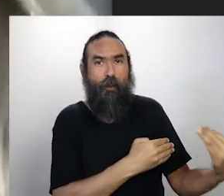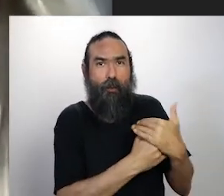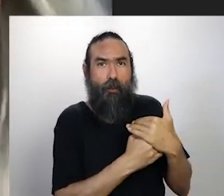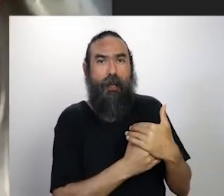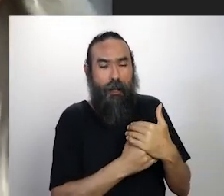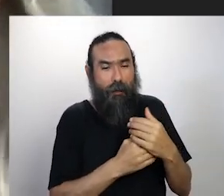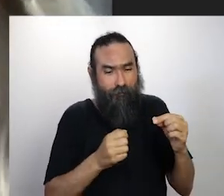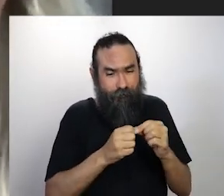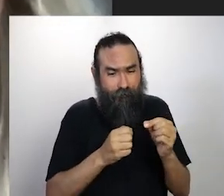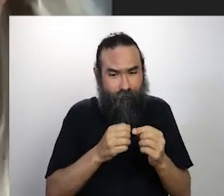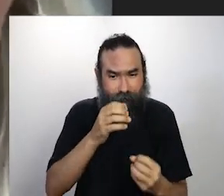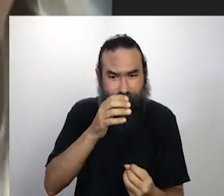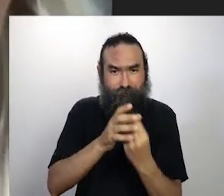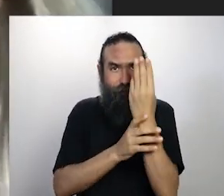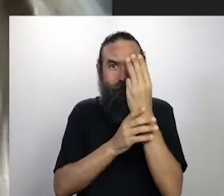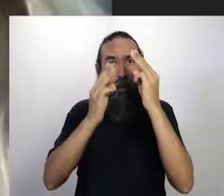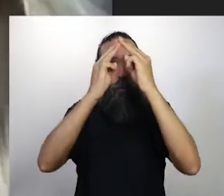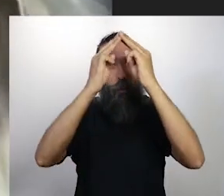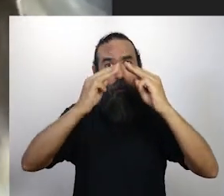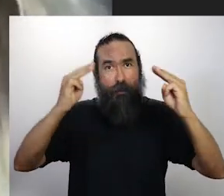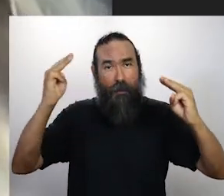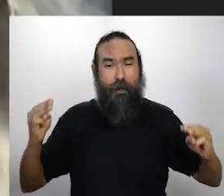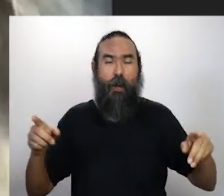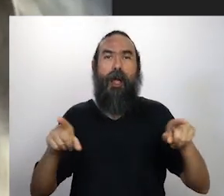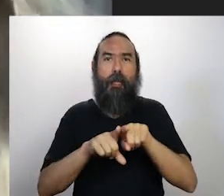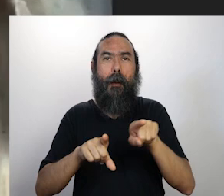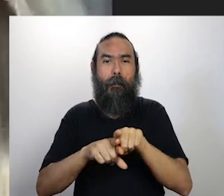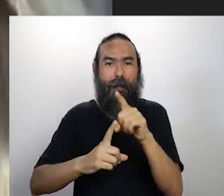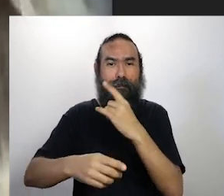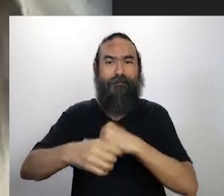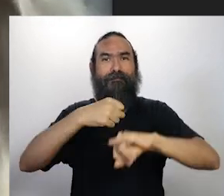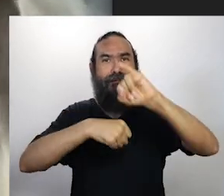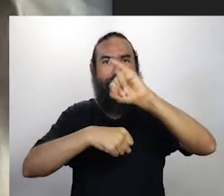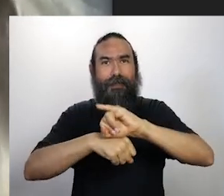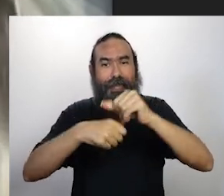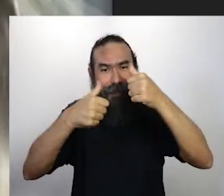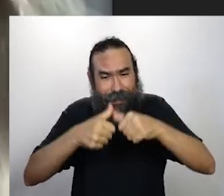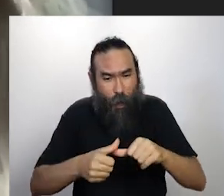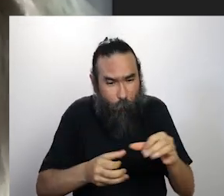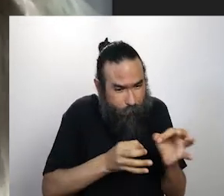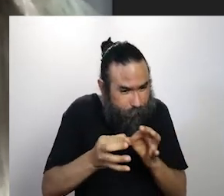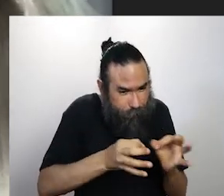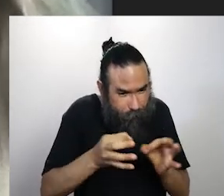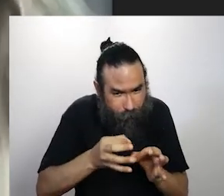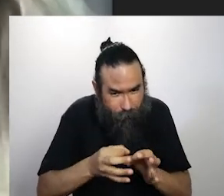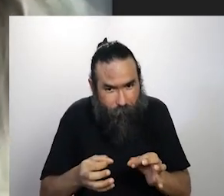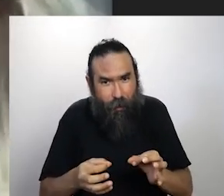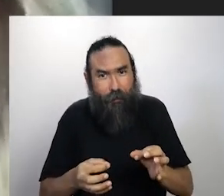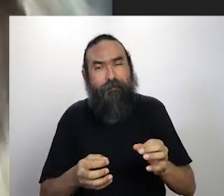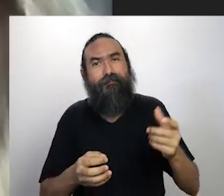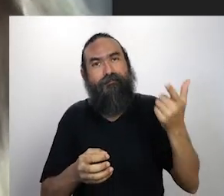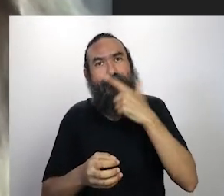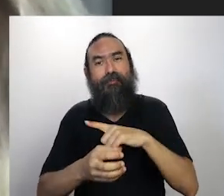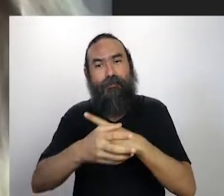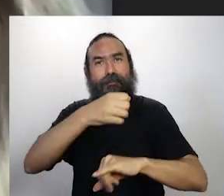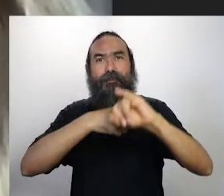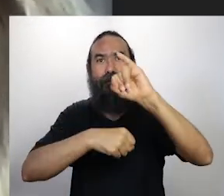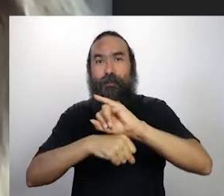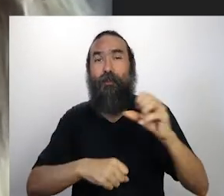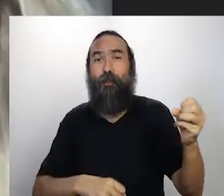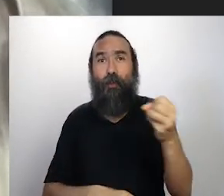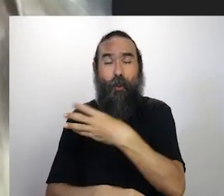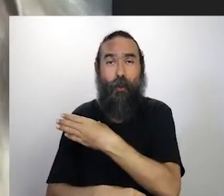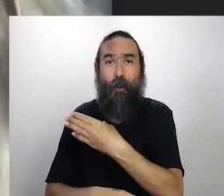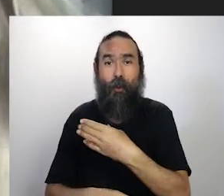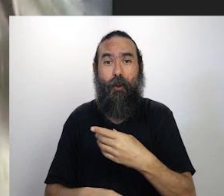nos ajudaram também a criar esse museu em rede, que é um museu também que nós estamos fazendo, transformando ele em virtual. Então, essa plataforma é uma